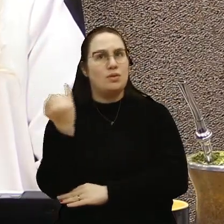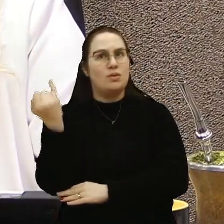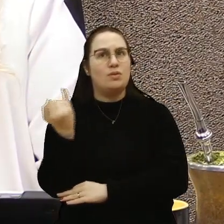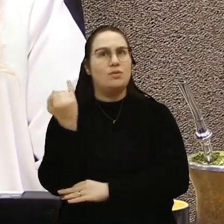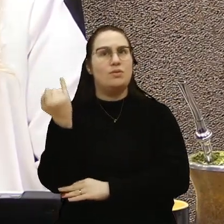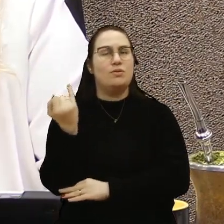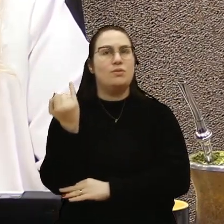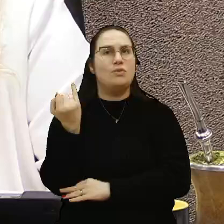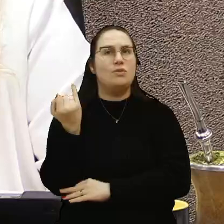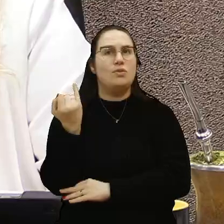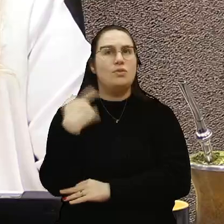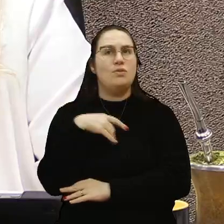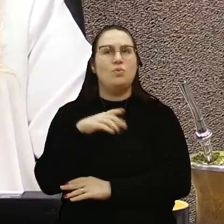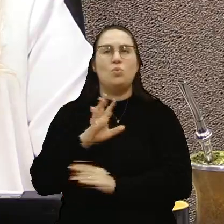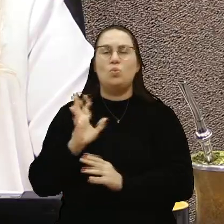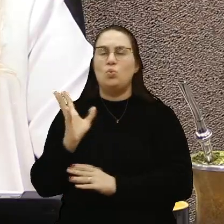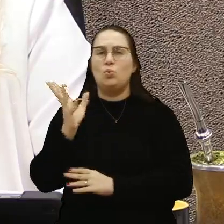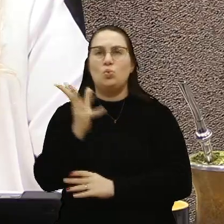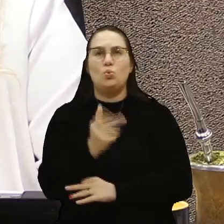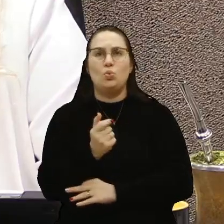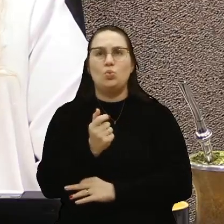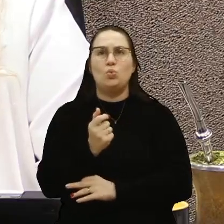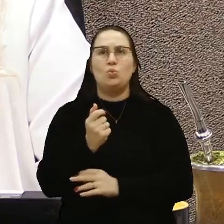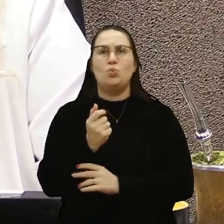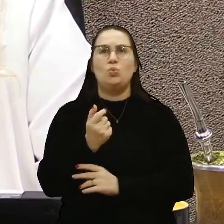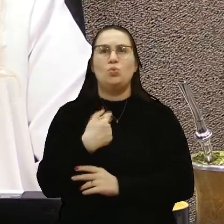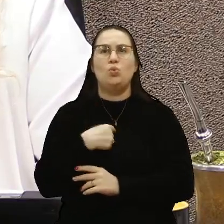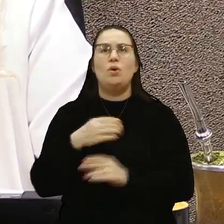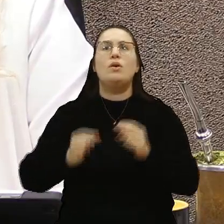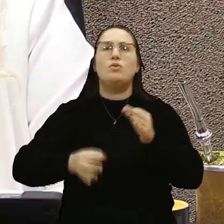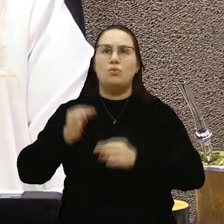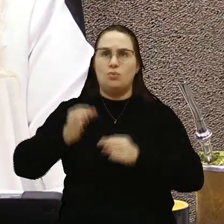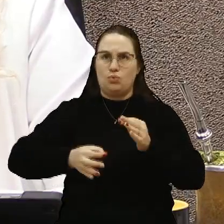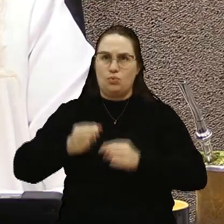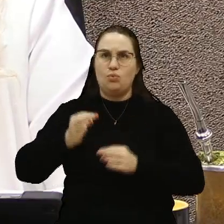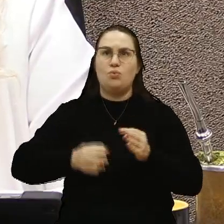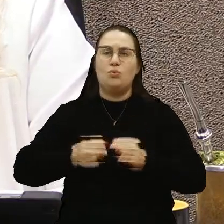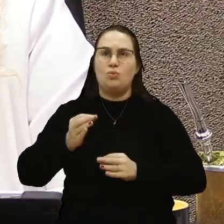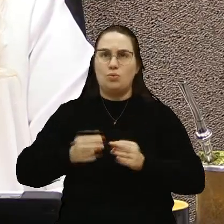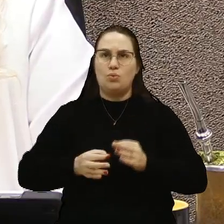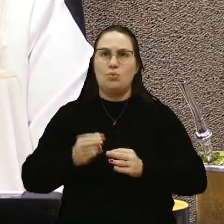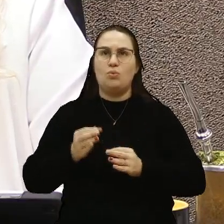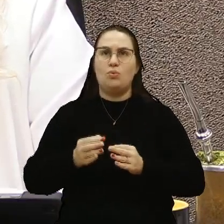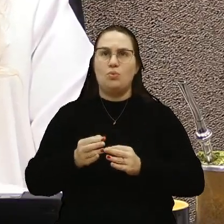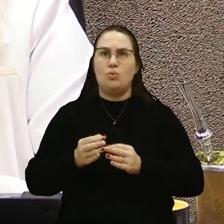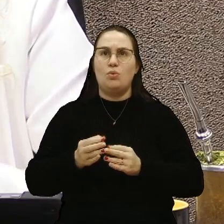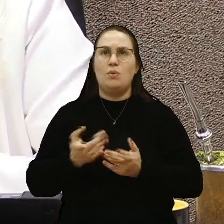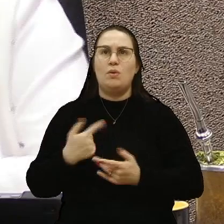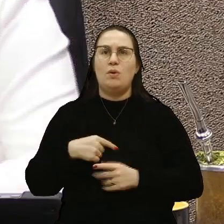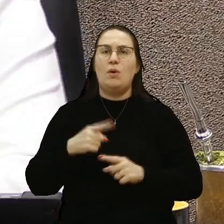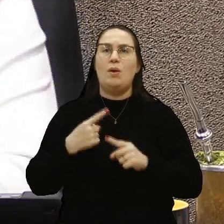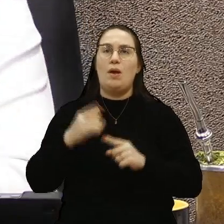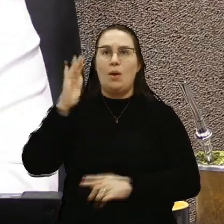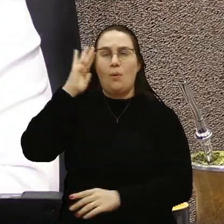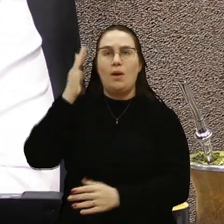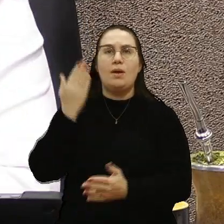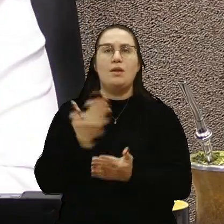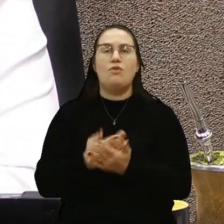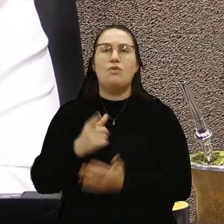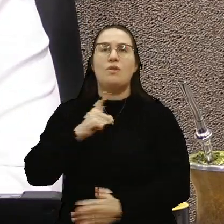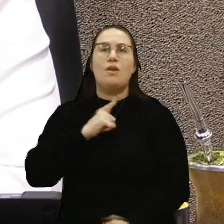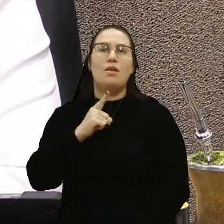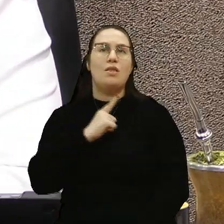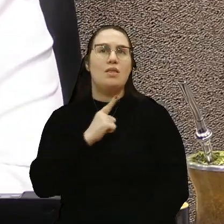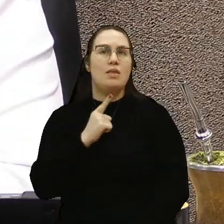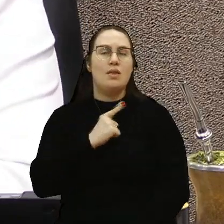justo, mais que tudo, mais que importante, muito justo, né? E eu acredito que quem tem,